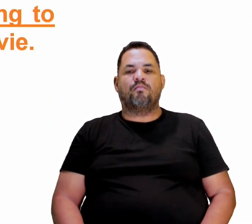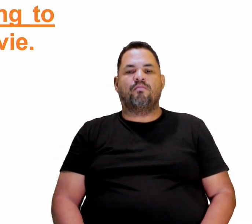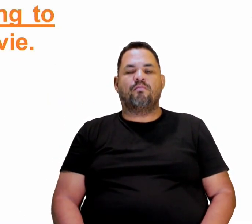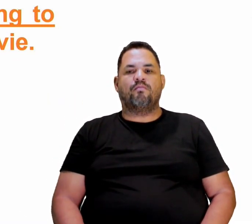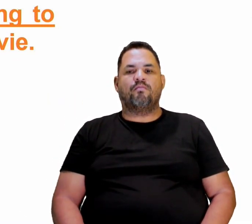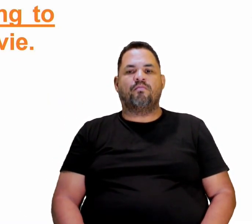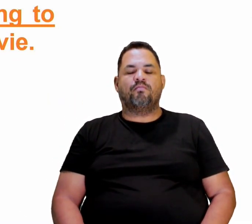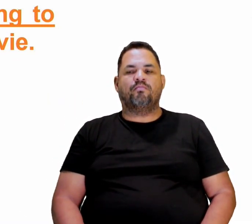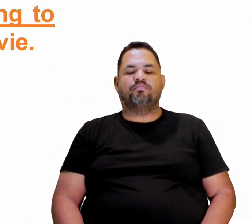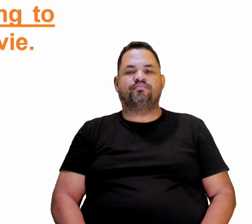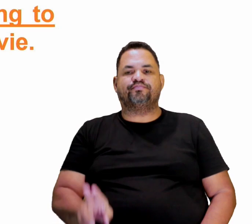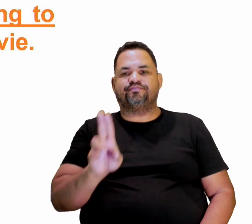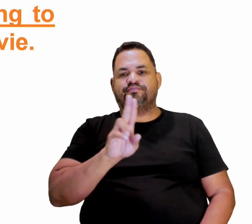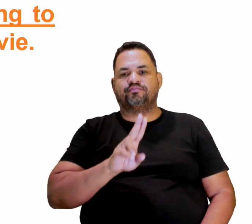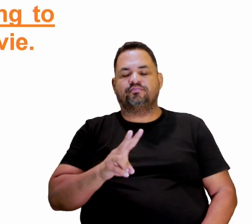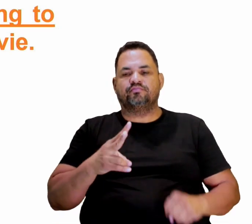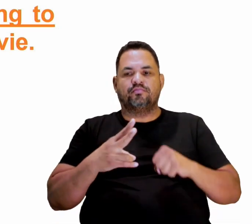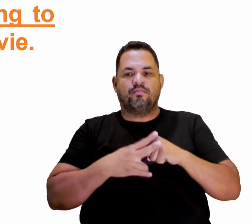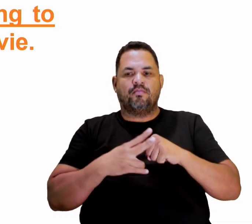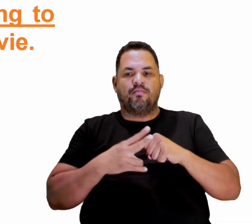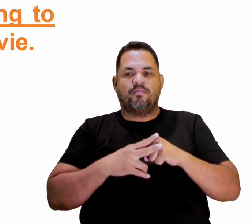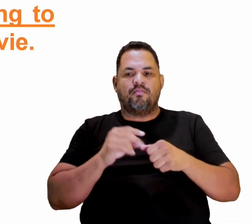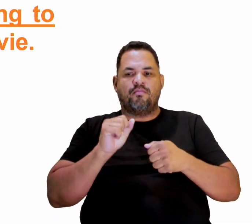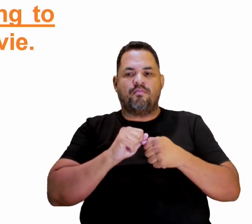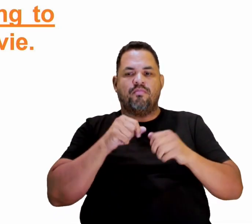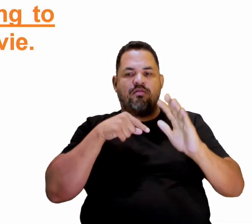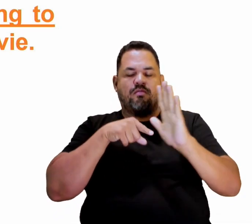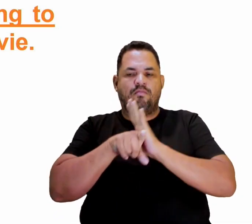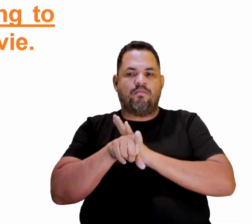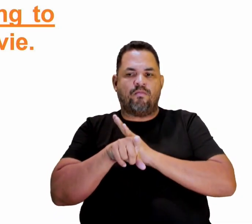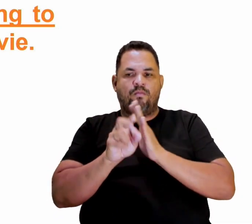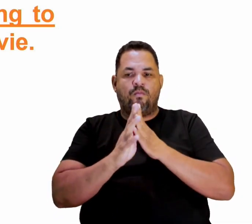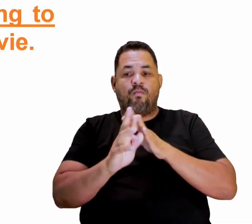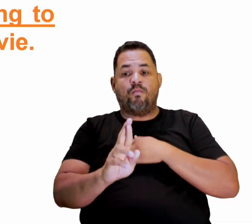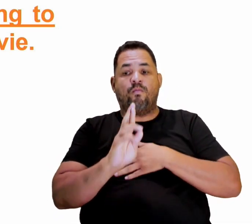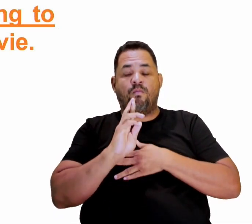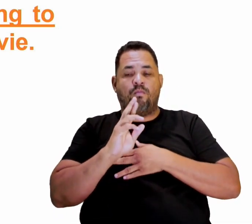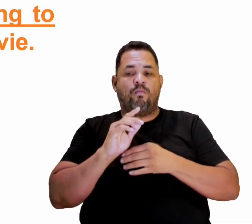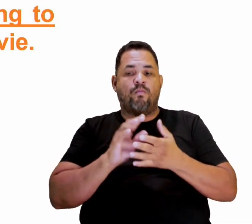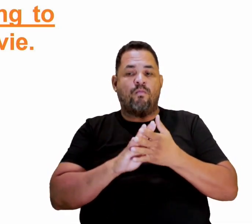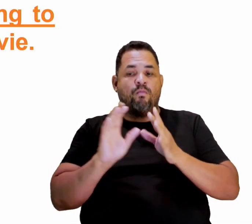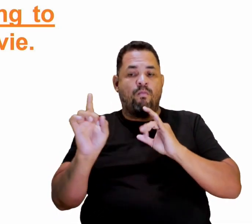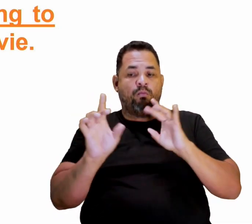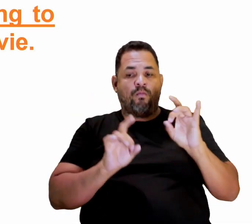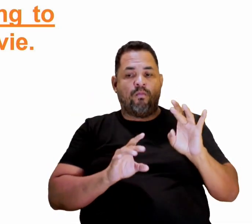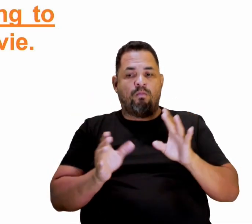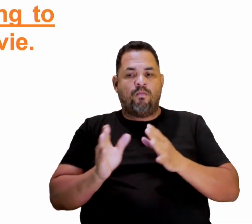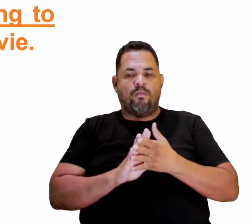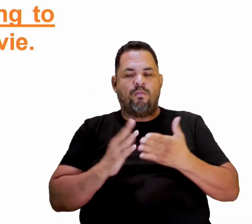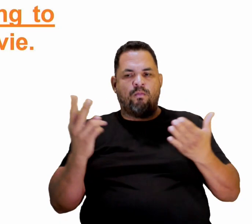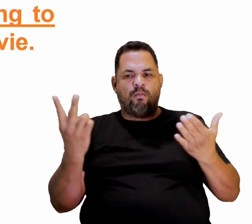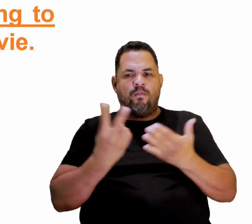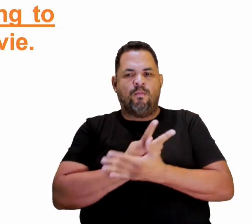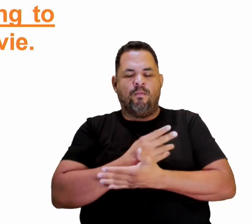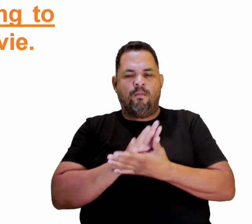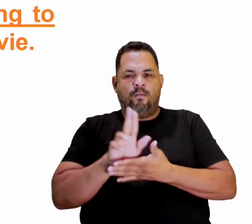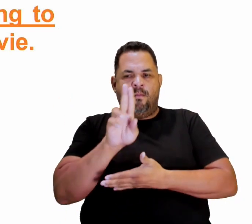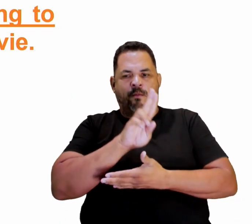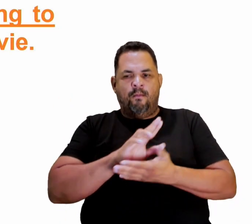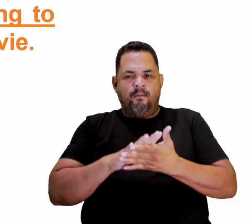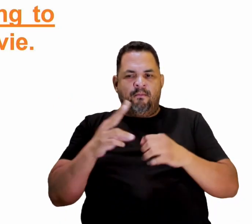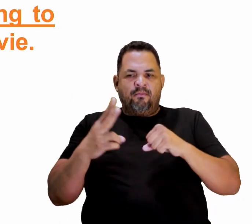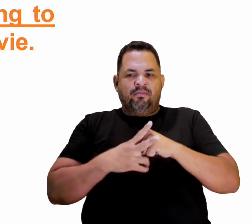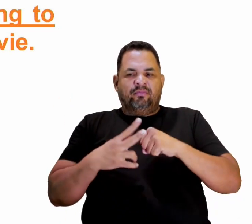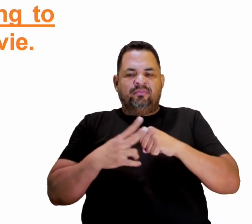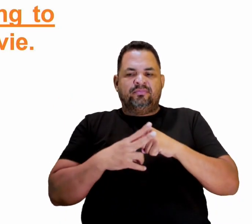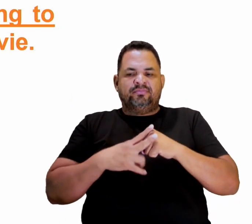perceba que eu tô usando esses meus verbos para fazer a pergunta e para responder né Cada cada situação eu tô usando um verbo